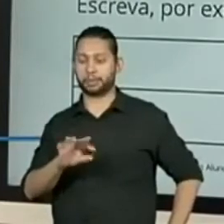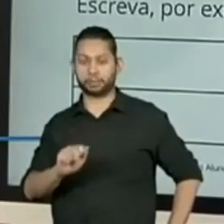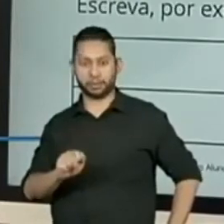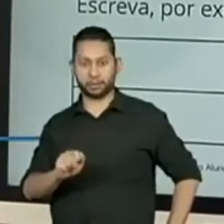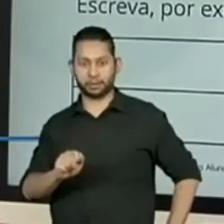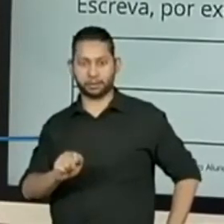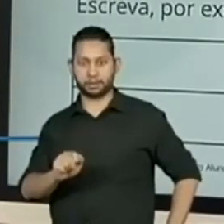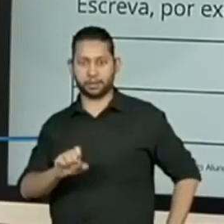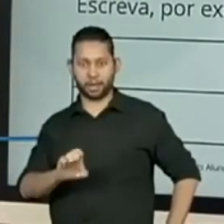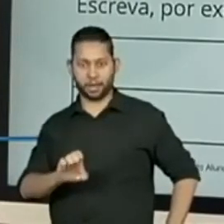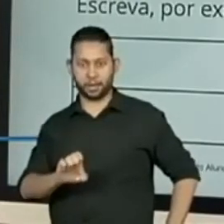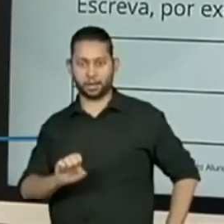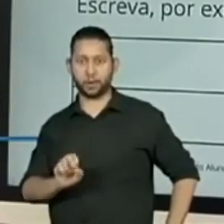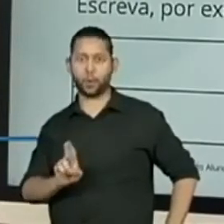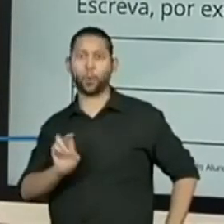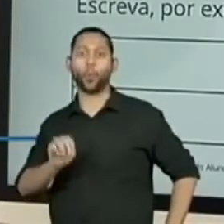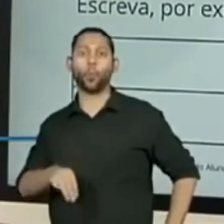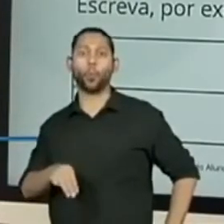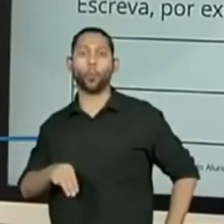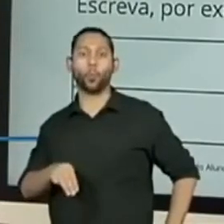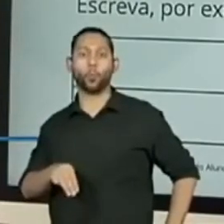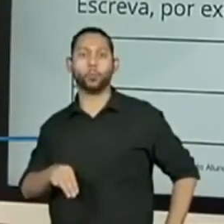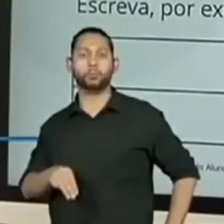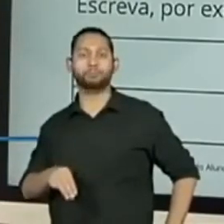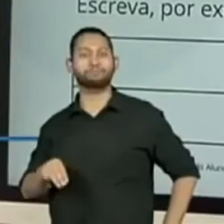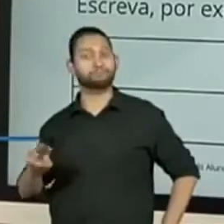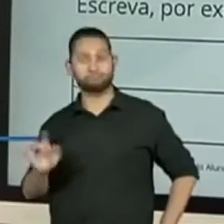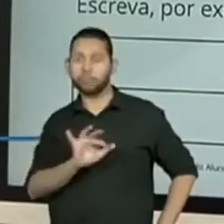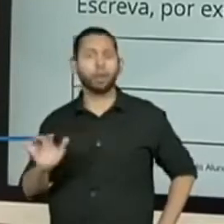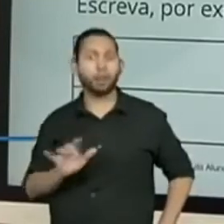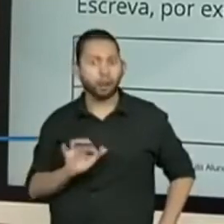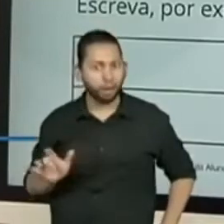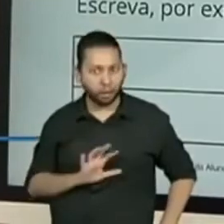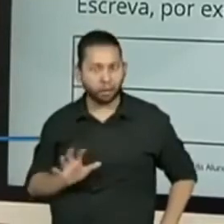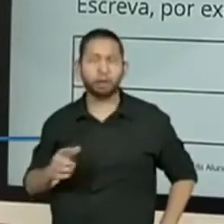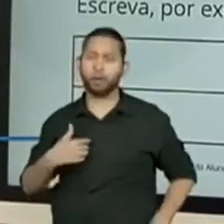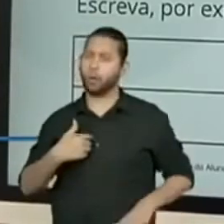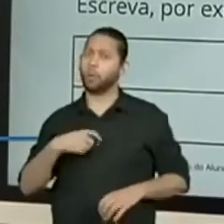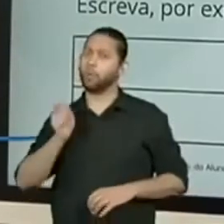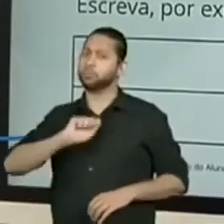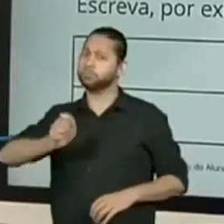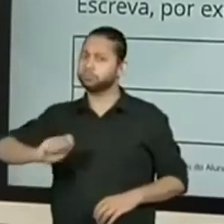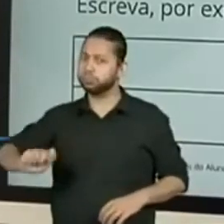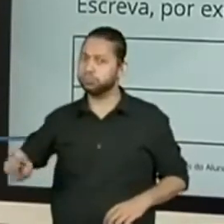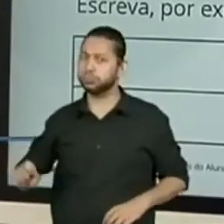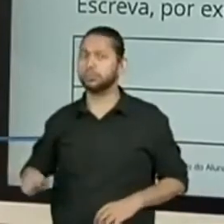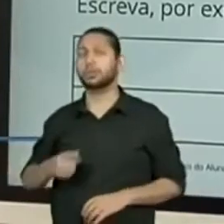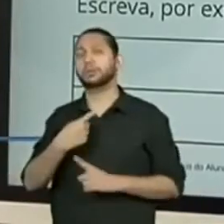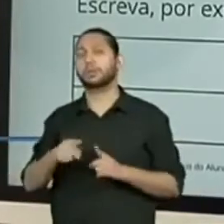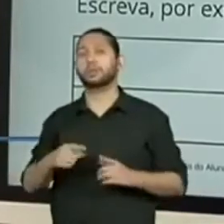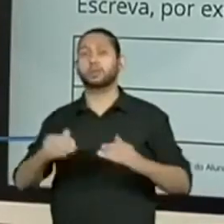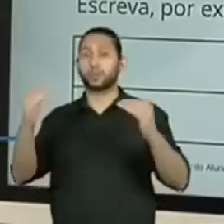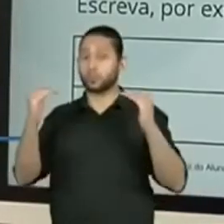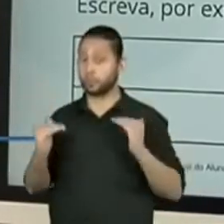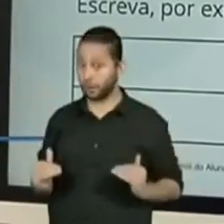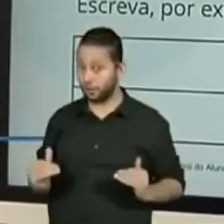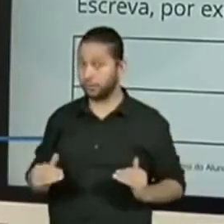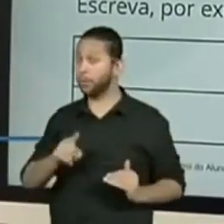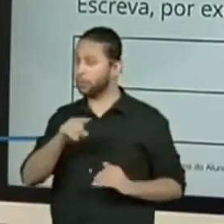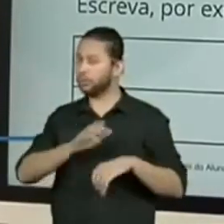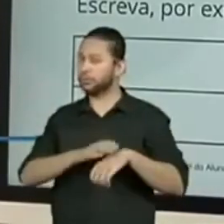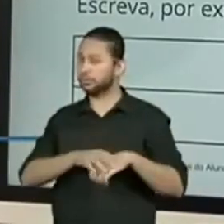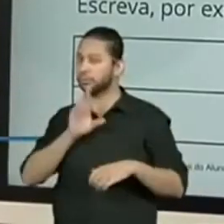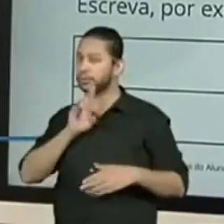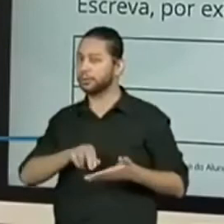2081, certo? Vou registrar os números que a gente acabou de digitar aqui na lousa, mas o exercício de baixo vai ficar por conta